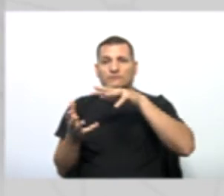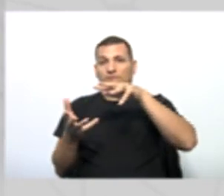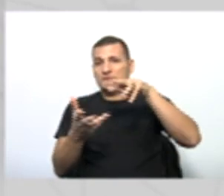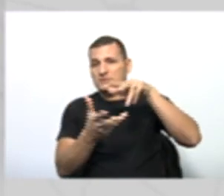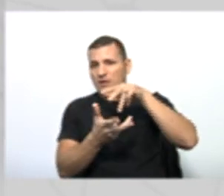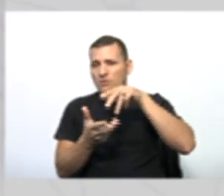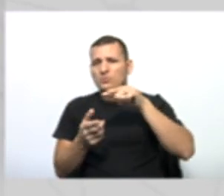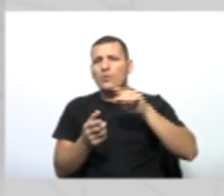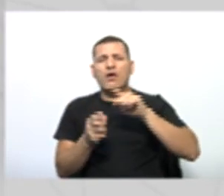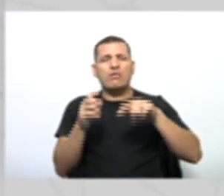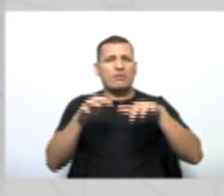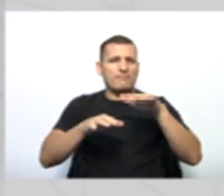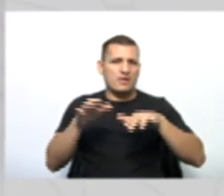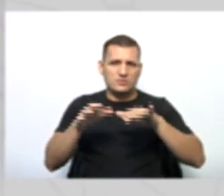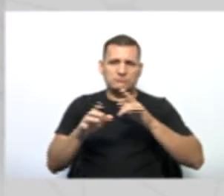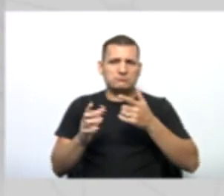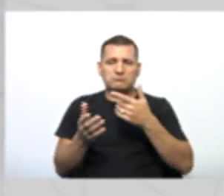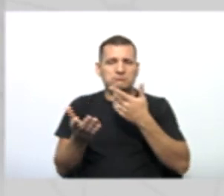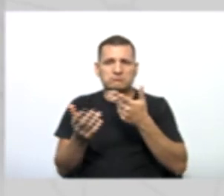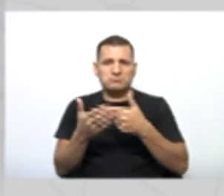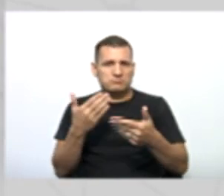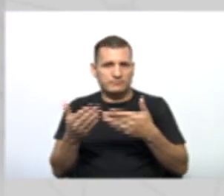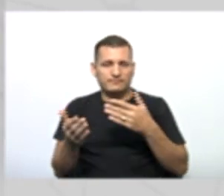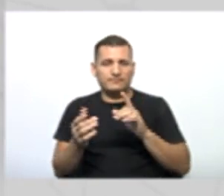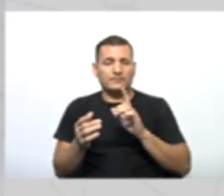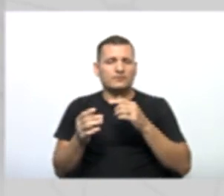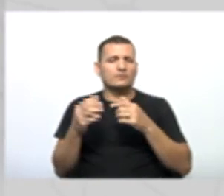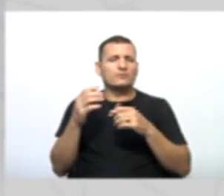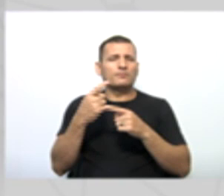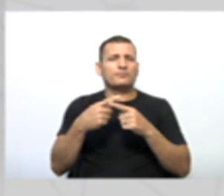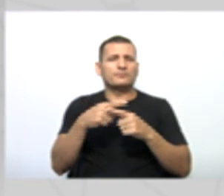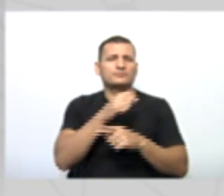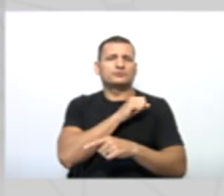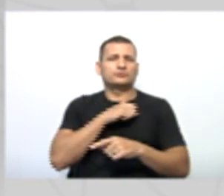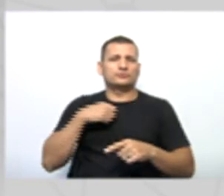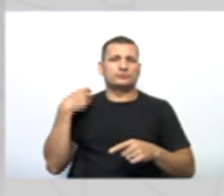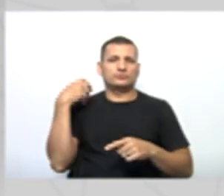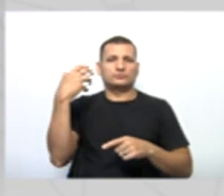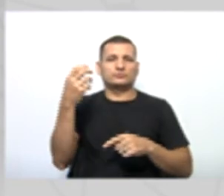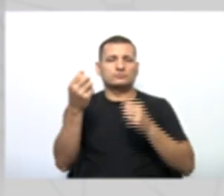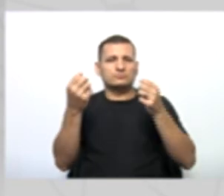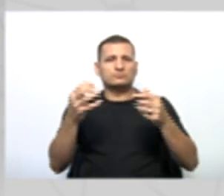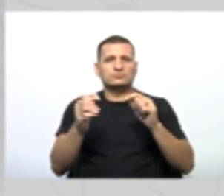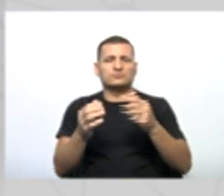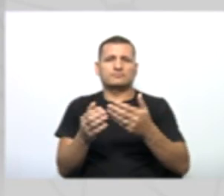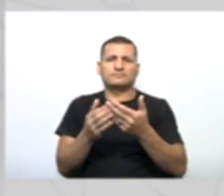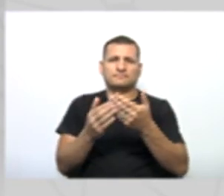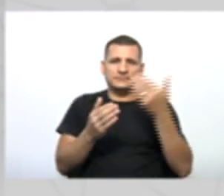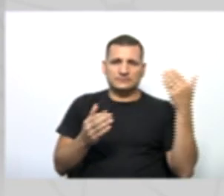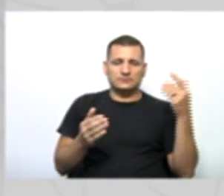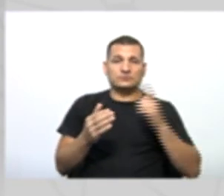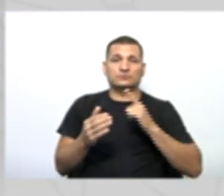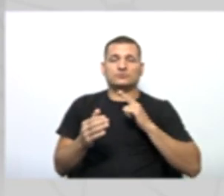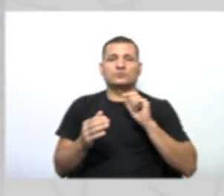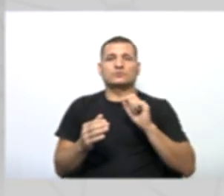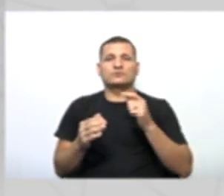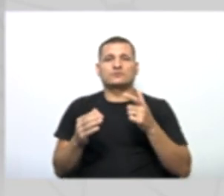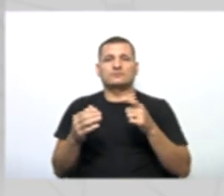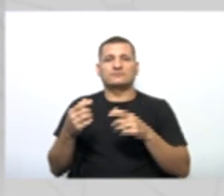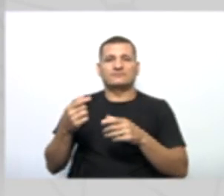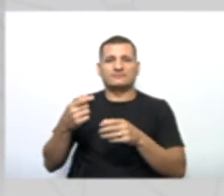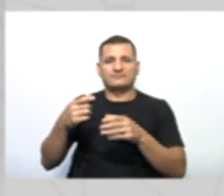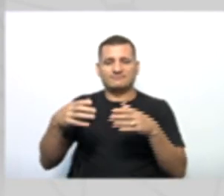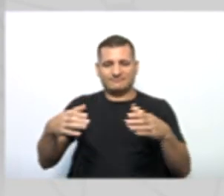Por que o Sócrates vai dizer isso, galera? Naquele tempo que Sócrates inicia sua filosofia, havia uma galera em Atenas, os